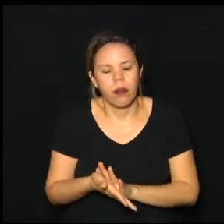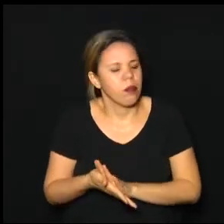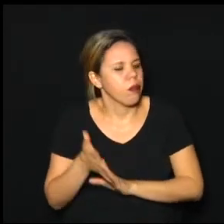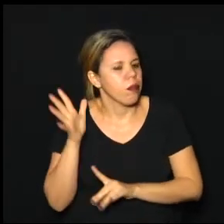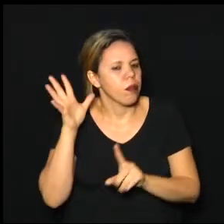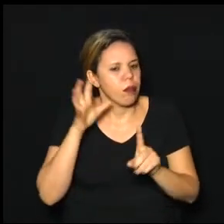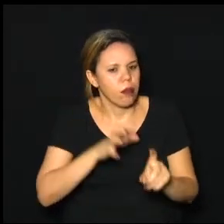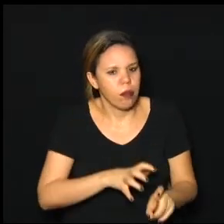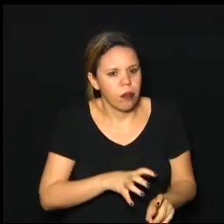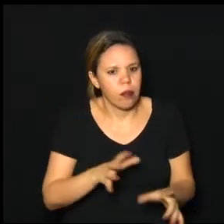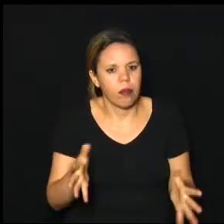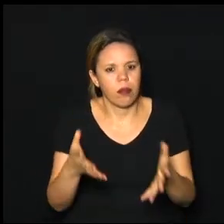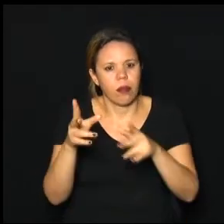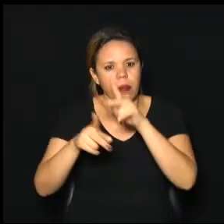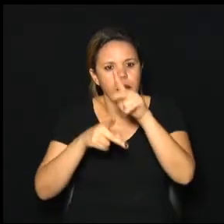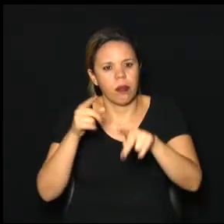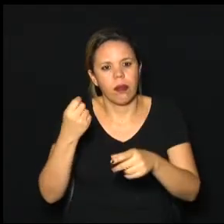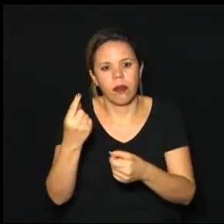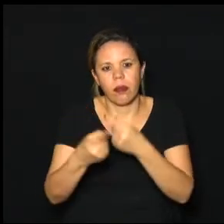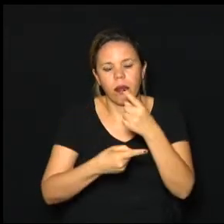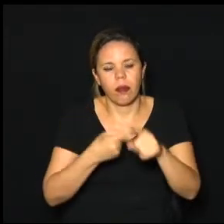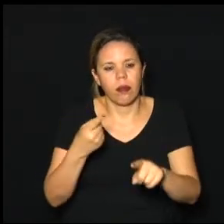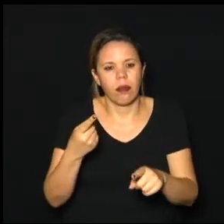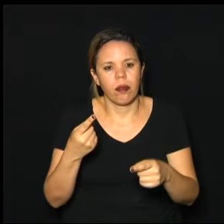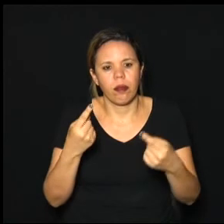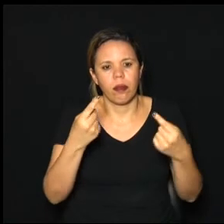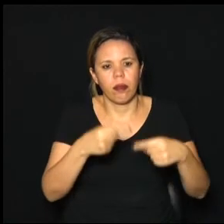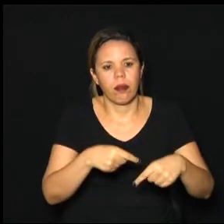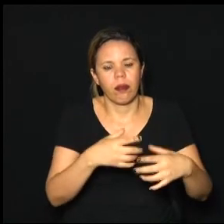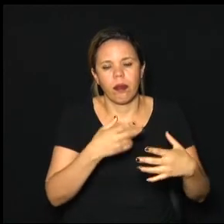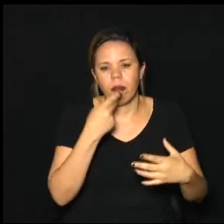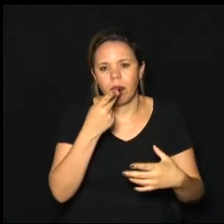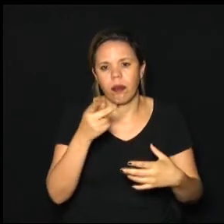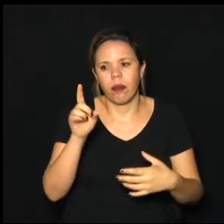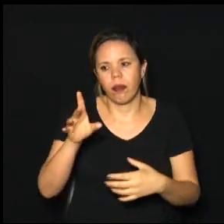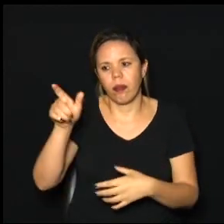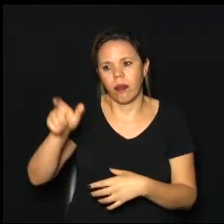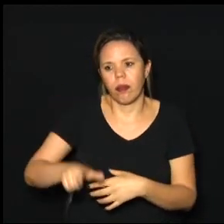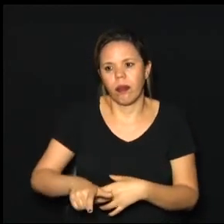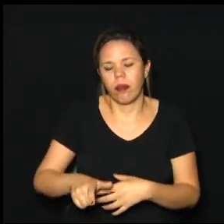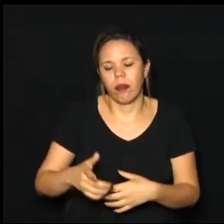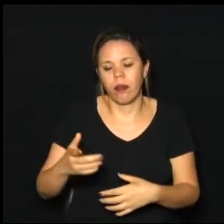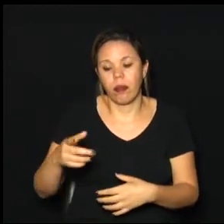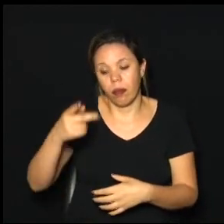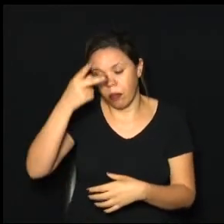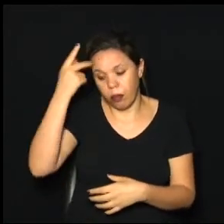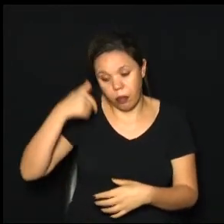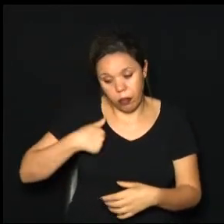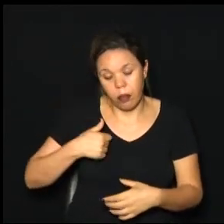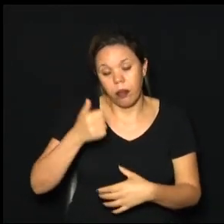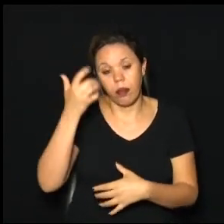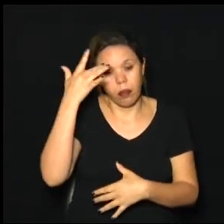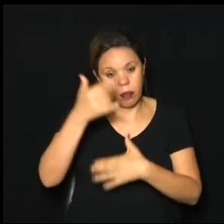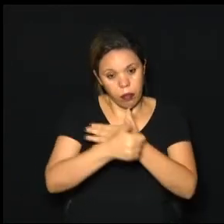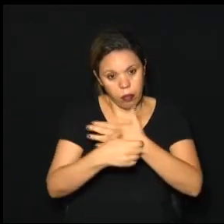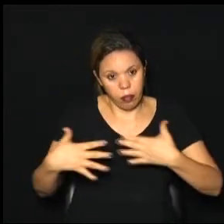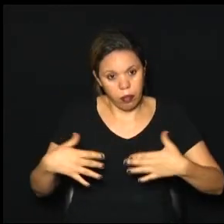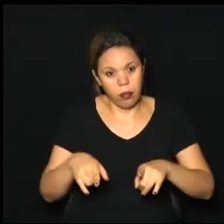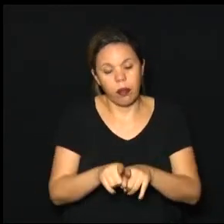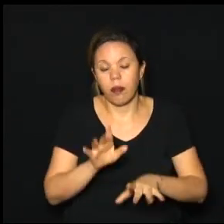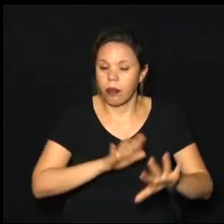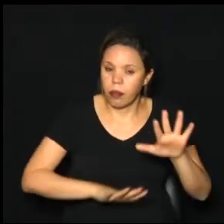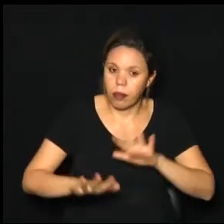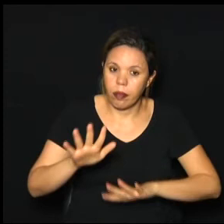eleitoral que vai incentivar algum tipo de ataque. Eu não estou me referindo a ataque apenas tão somente físico, não, ataques morais também, tem que tomar